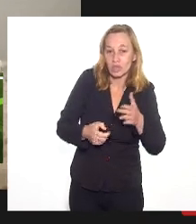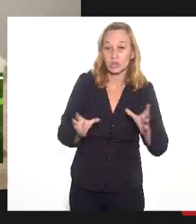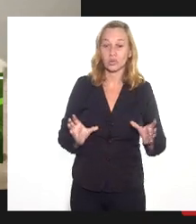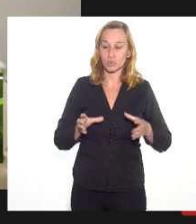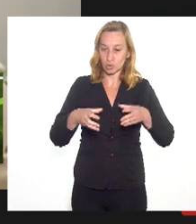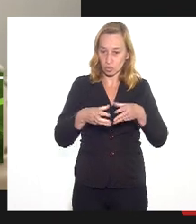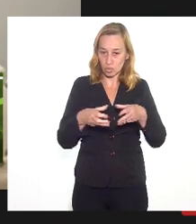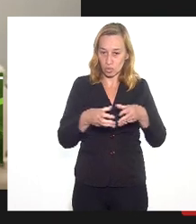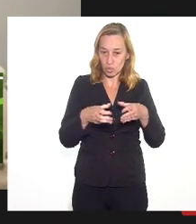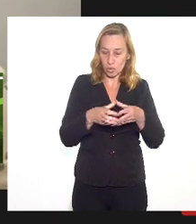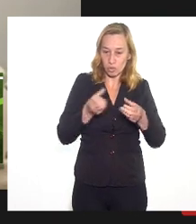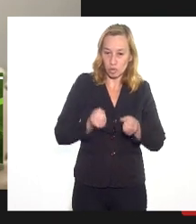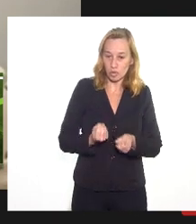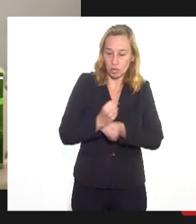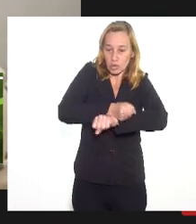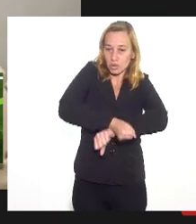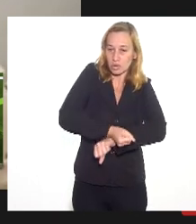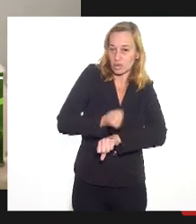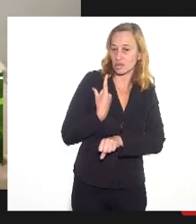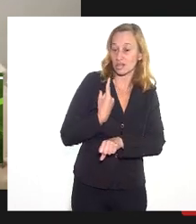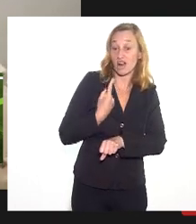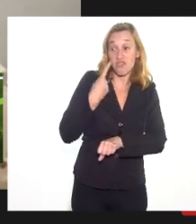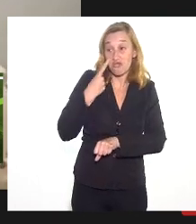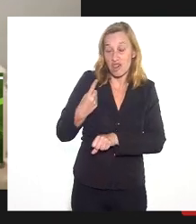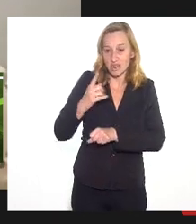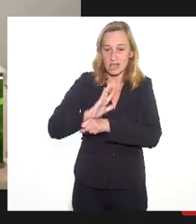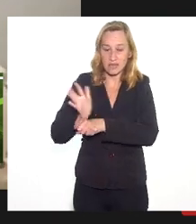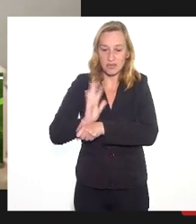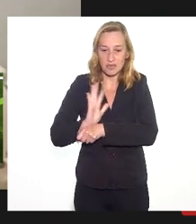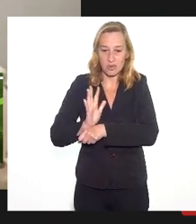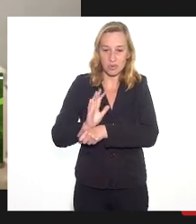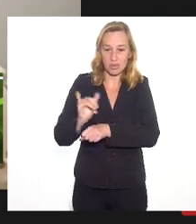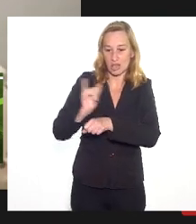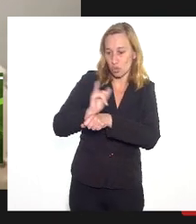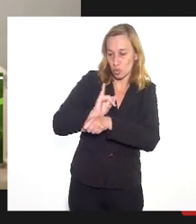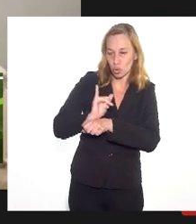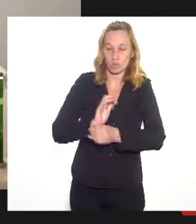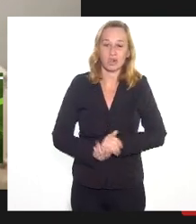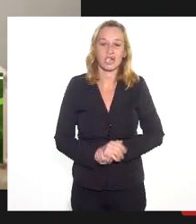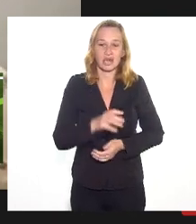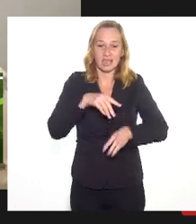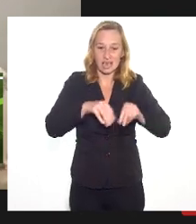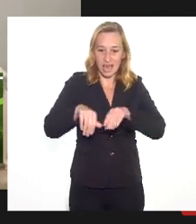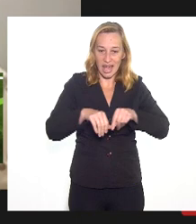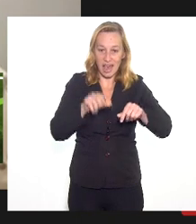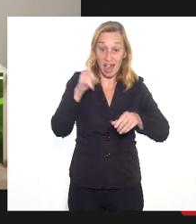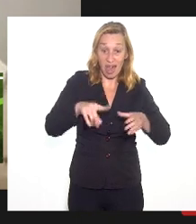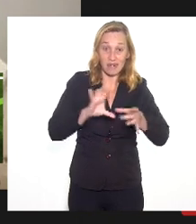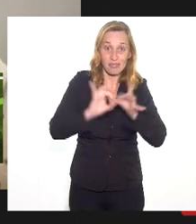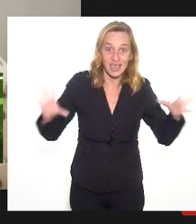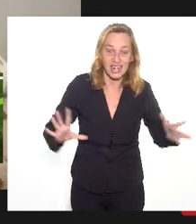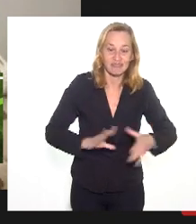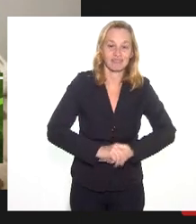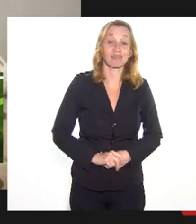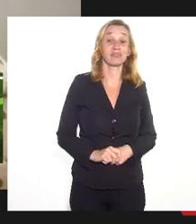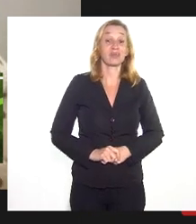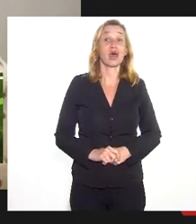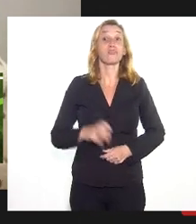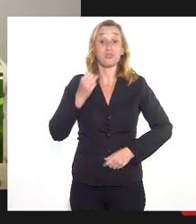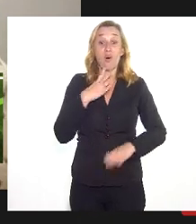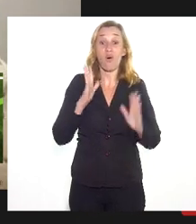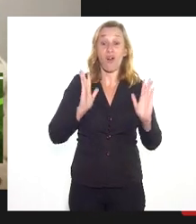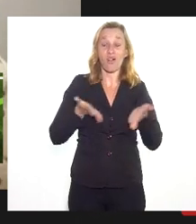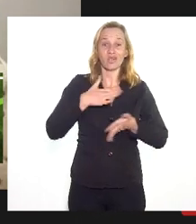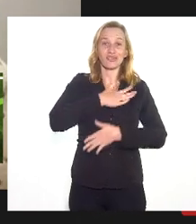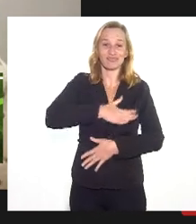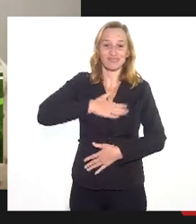assistam esse filme que está disponível no YouTube, Terra é Liberdade. Bom, desculpa. Agora eu